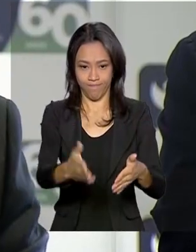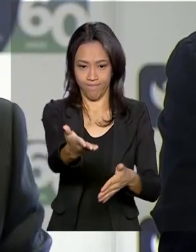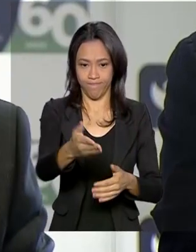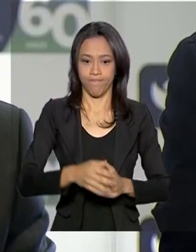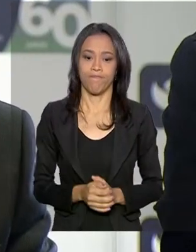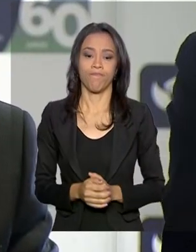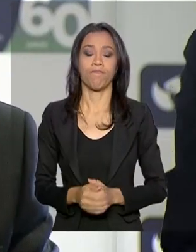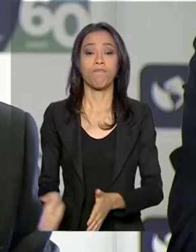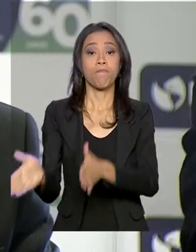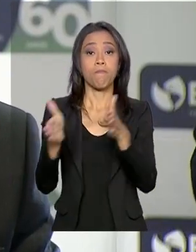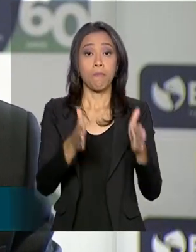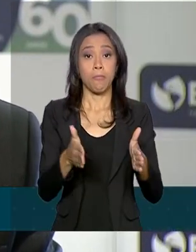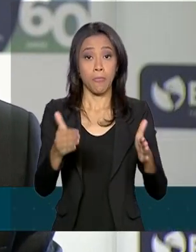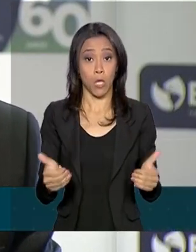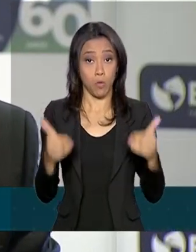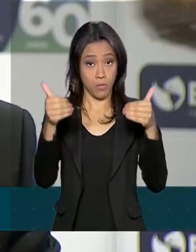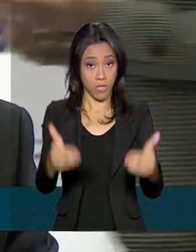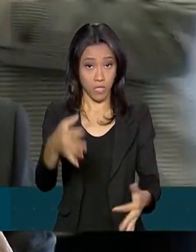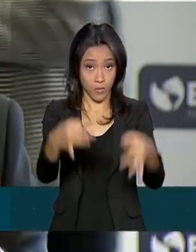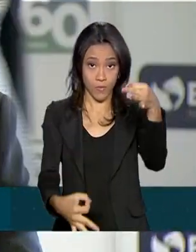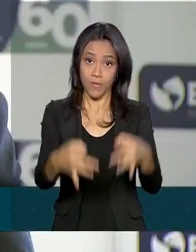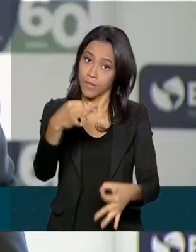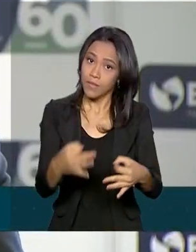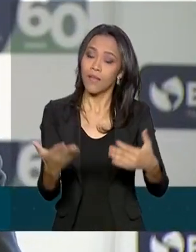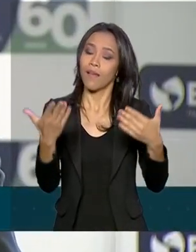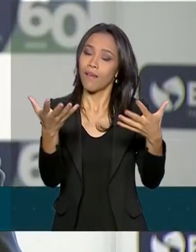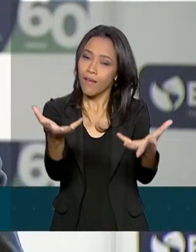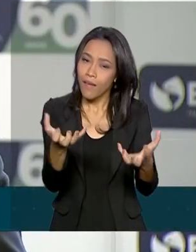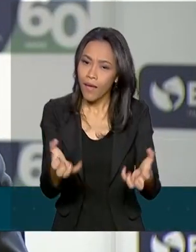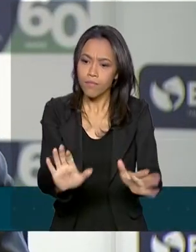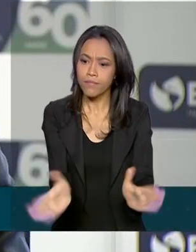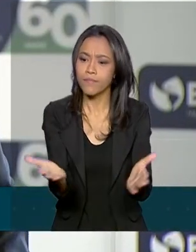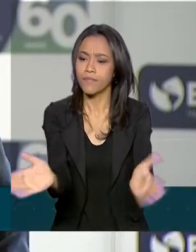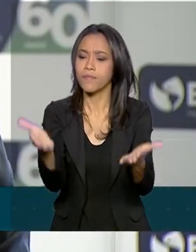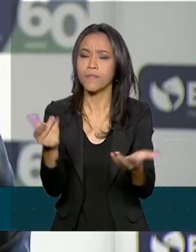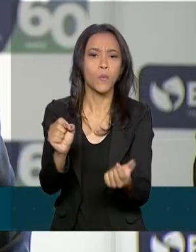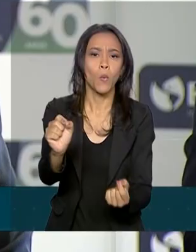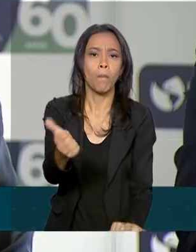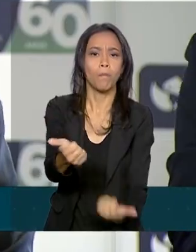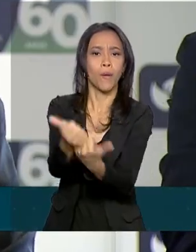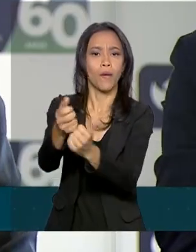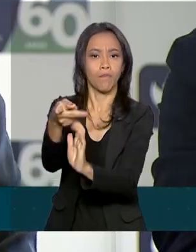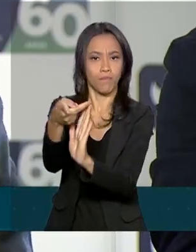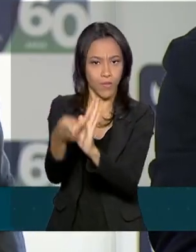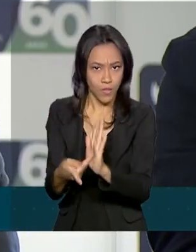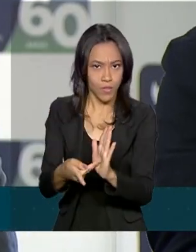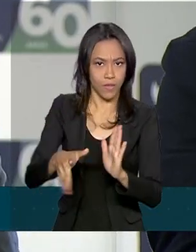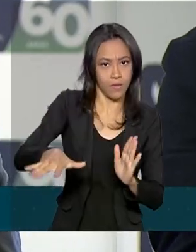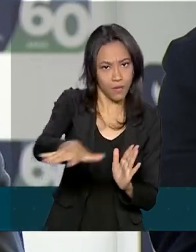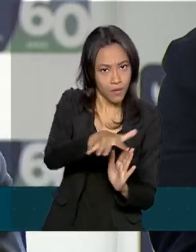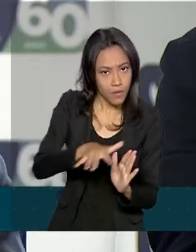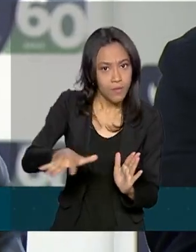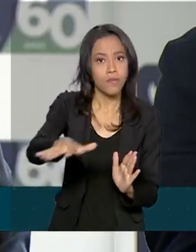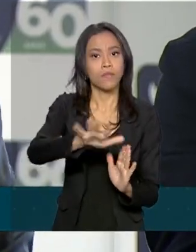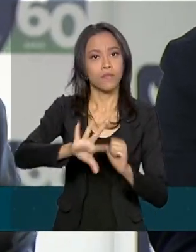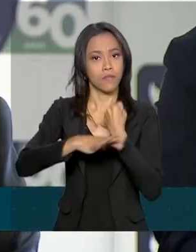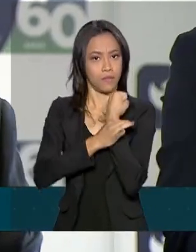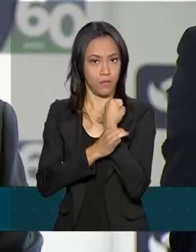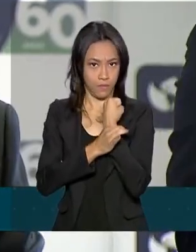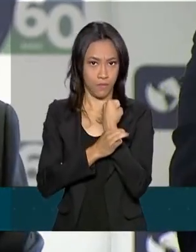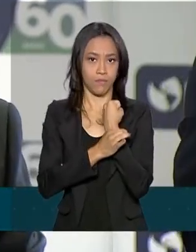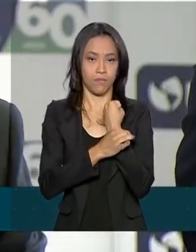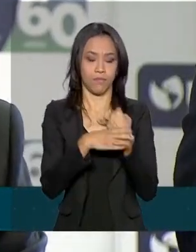O Ministério da Justiça quer motivar a apresentação de projetos que sejam mais ambiciosos no âmbito da segurança